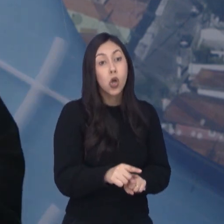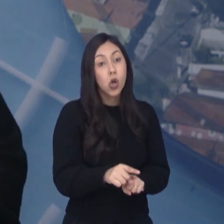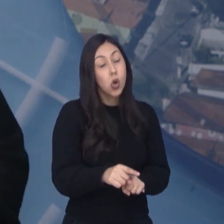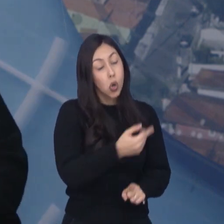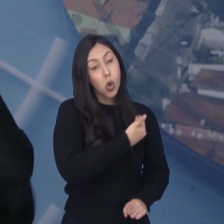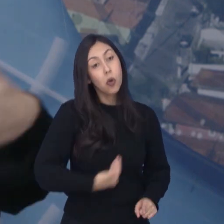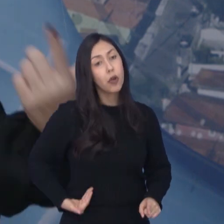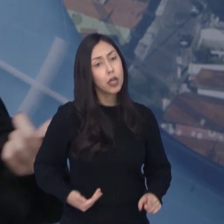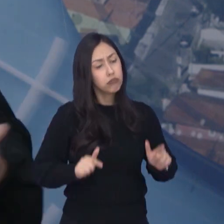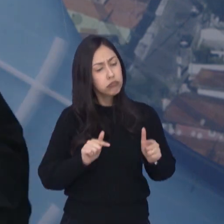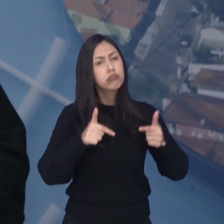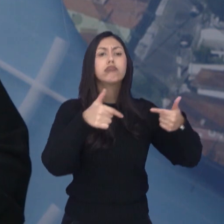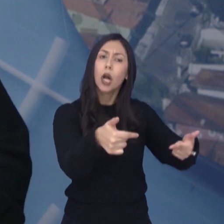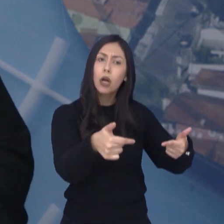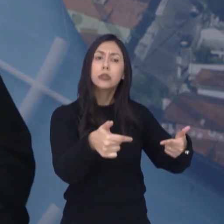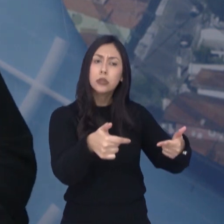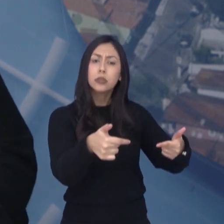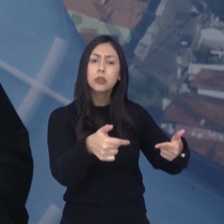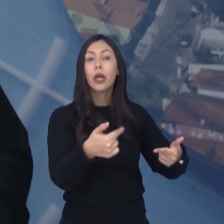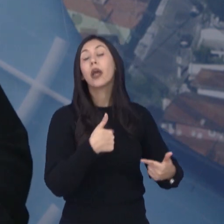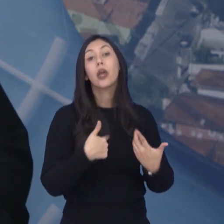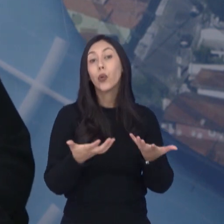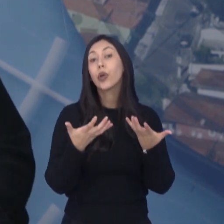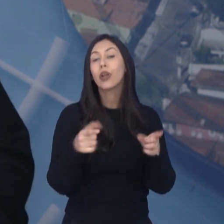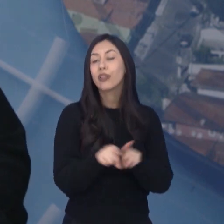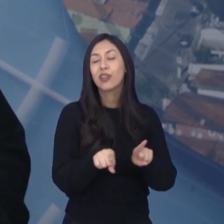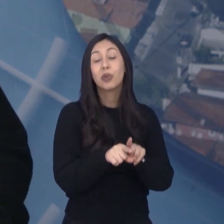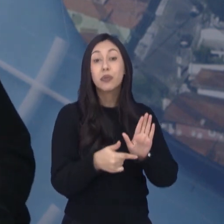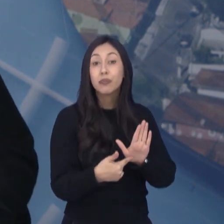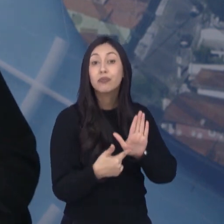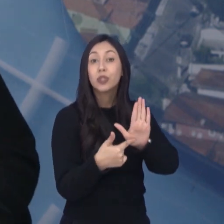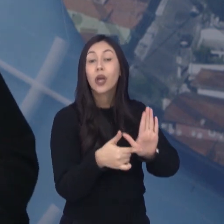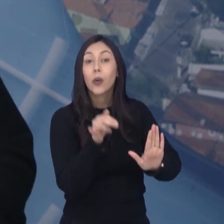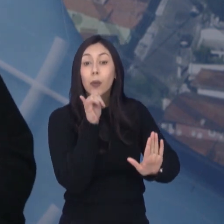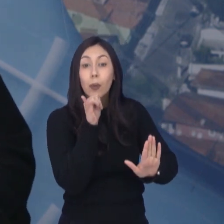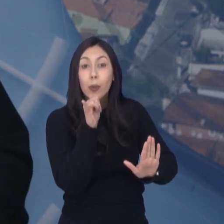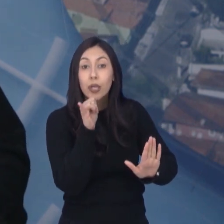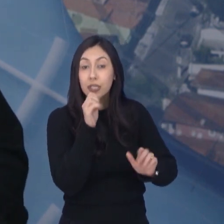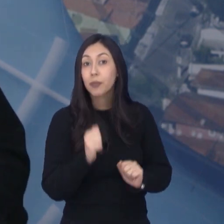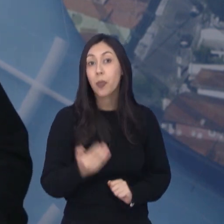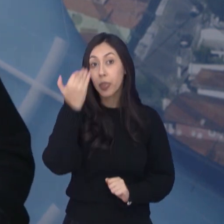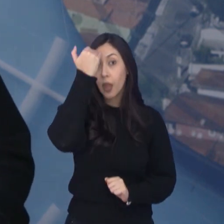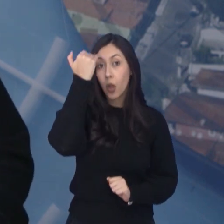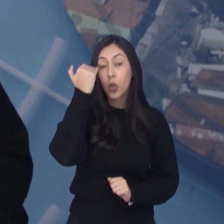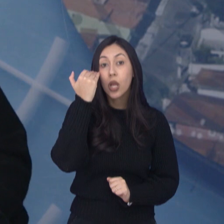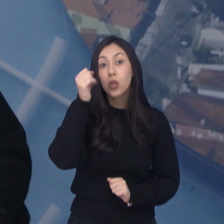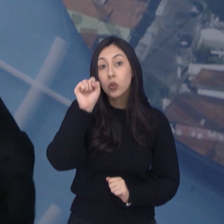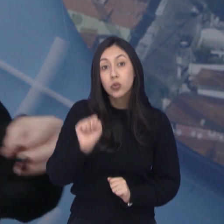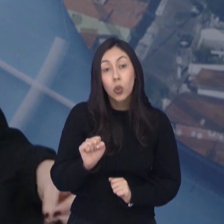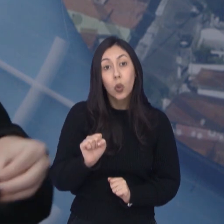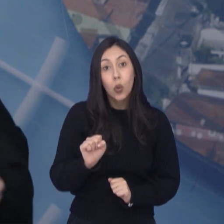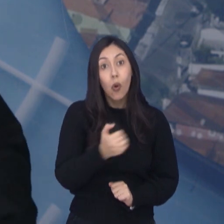nesse debate, né, políticas públicas. Eu queria até citar um exemplo, gente, global, olha só, na Coreia do Sul, o